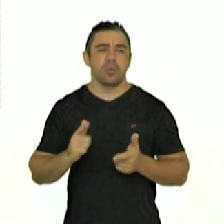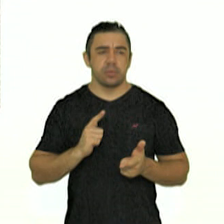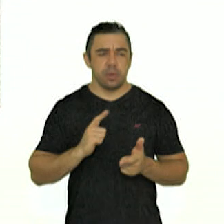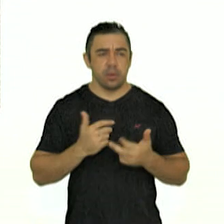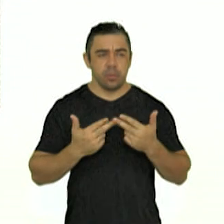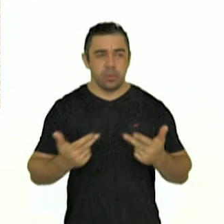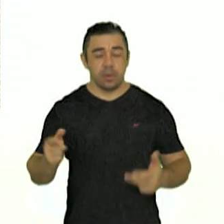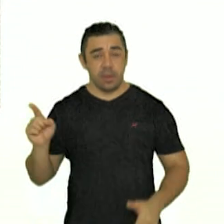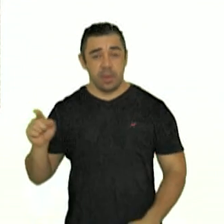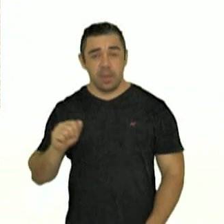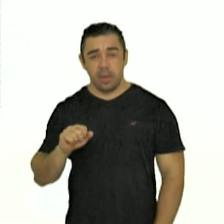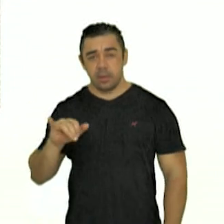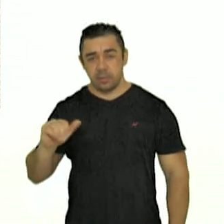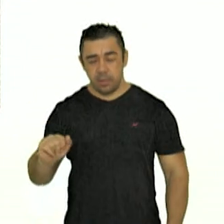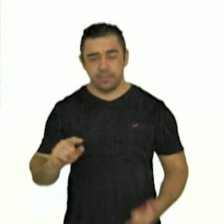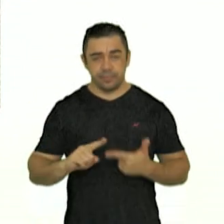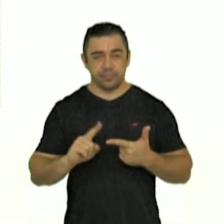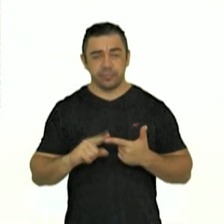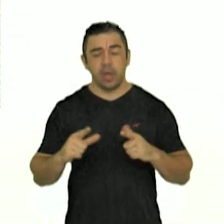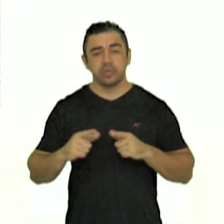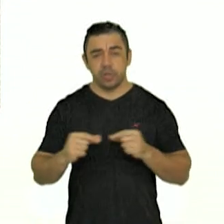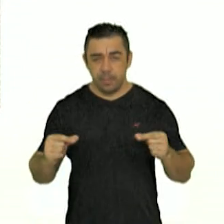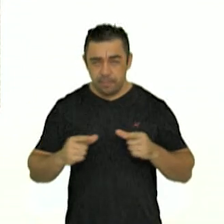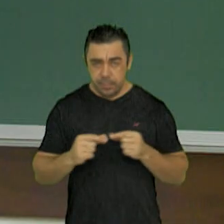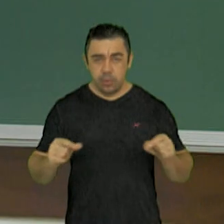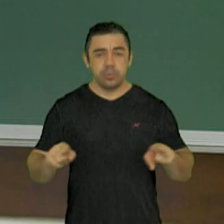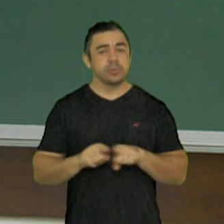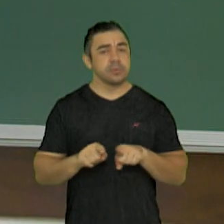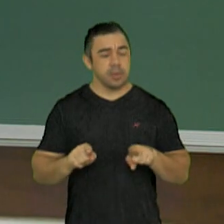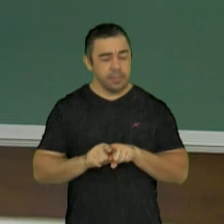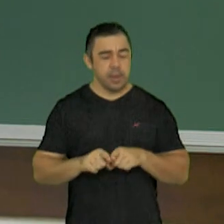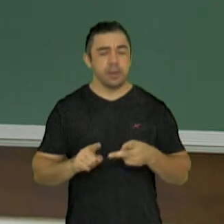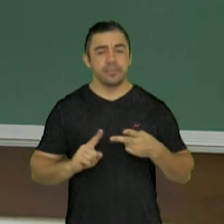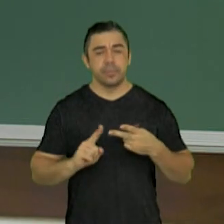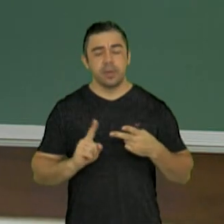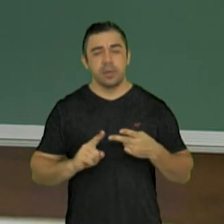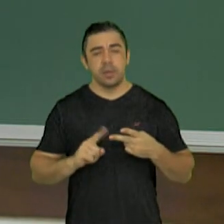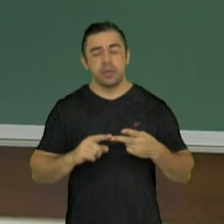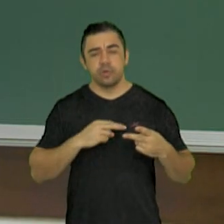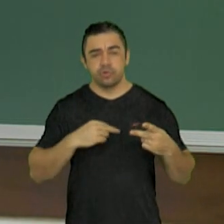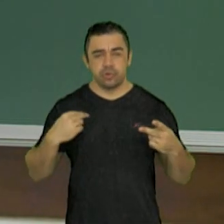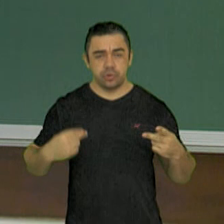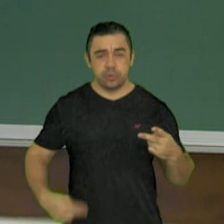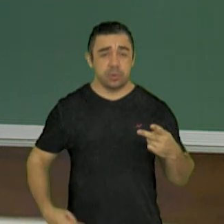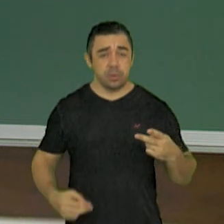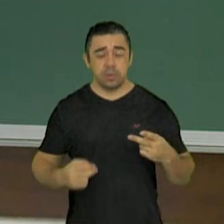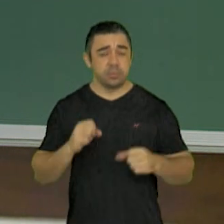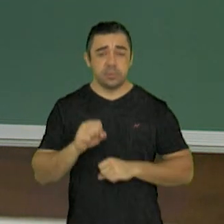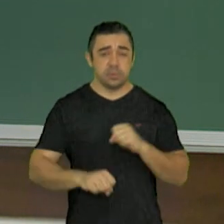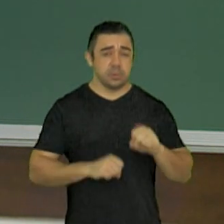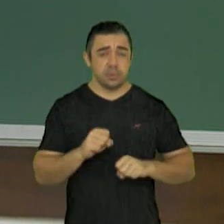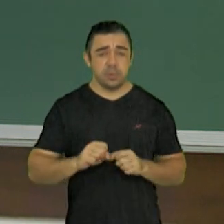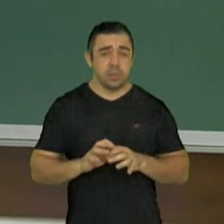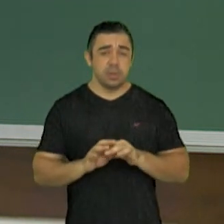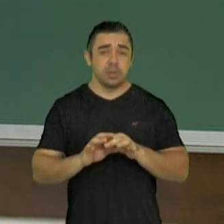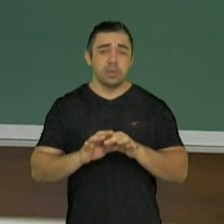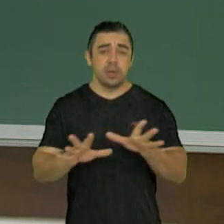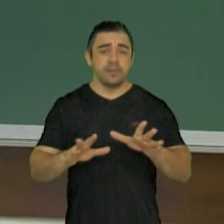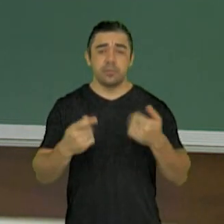Ásia tem, se não me engano é no Japão, ou no Japão ou na China, que as bicicletas você pode usar livremente